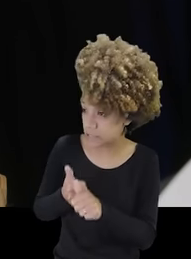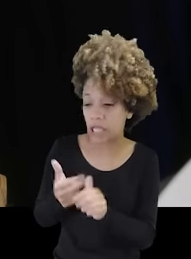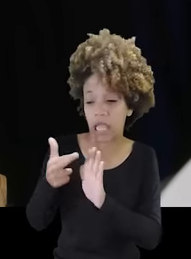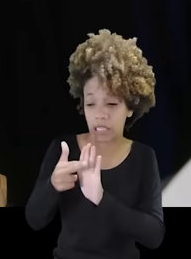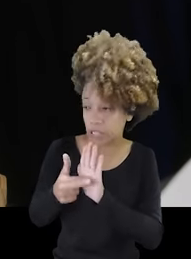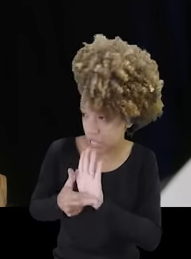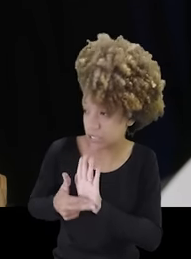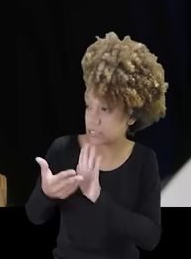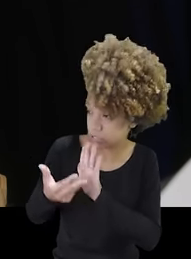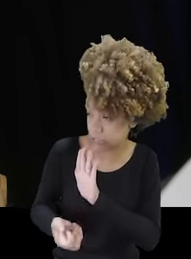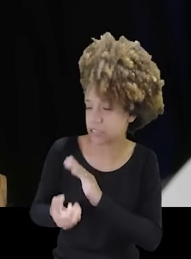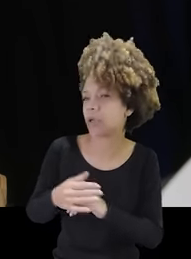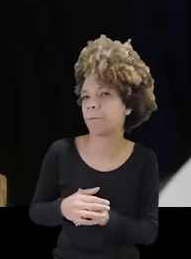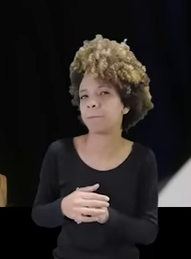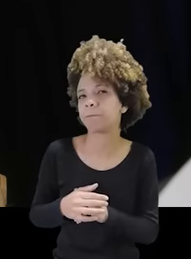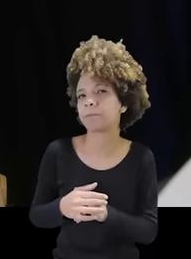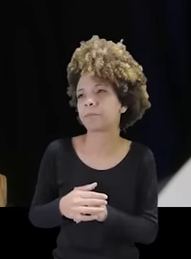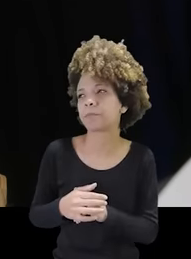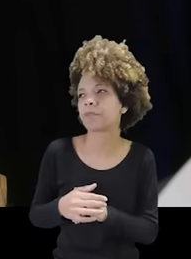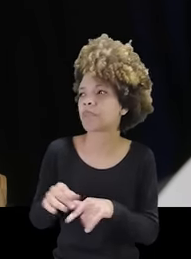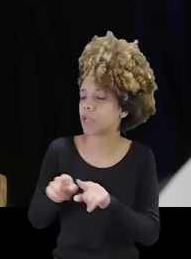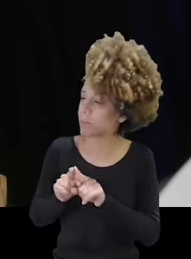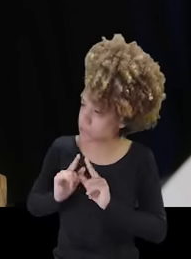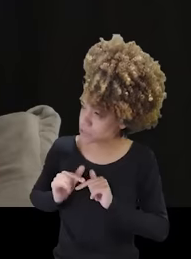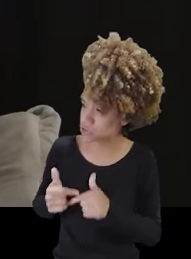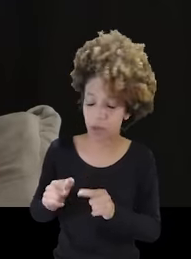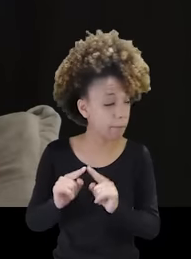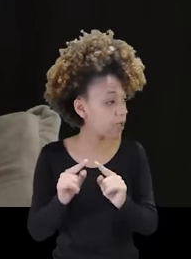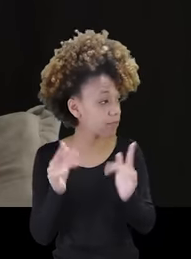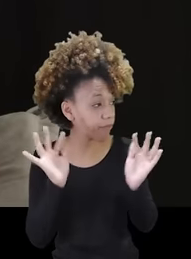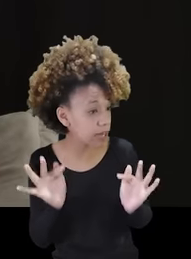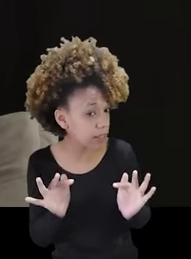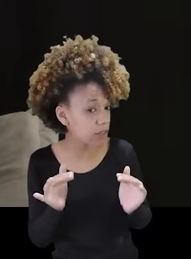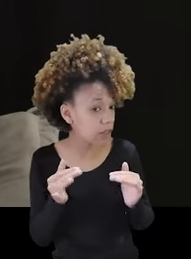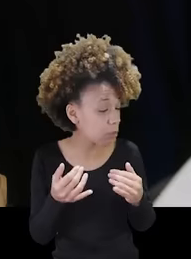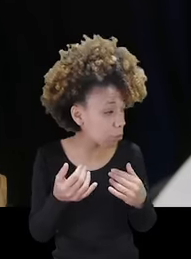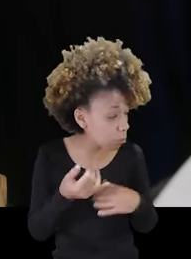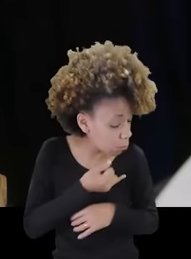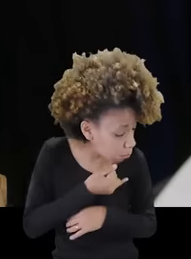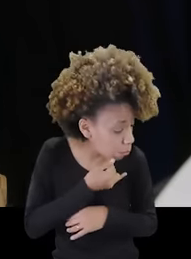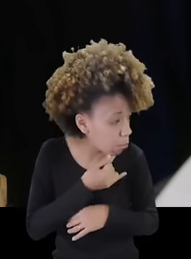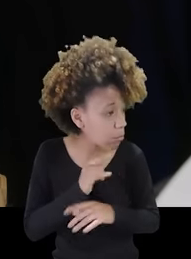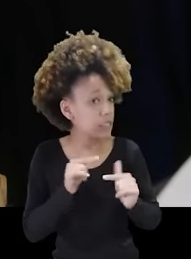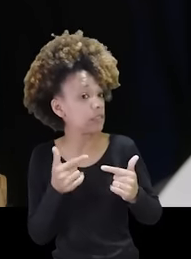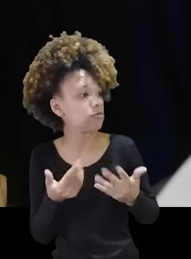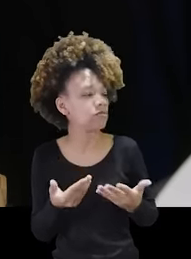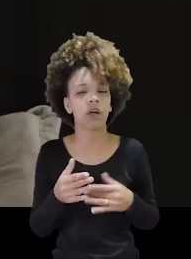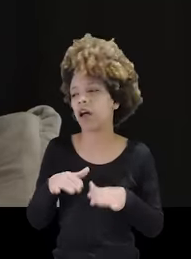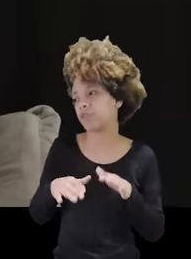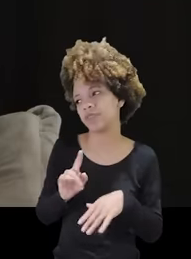o que tem que ser feito e vai se dedicar mas alegre triste às vezes não tão